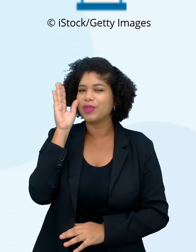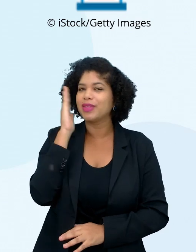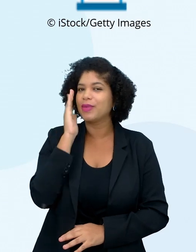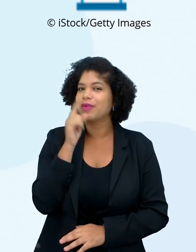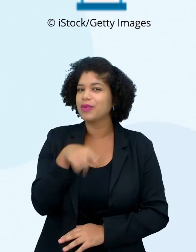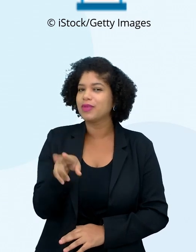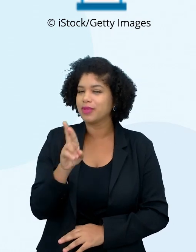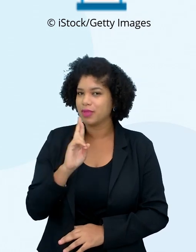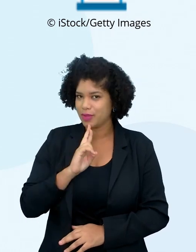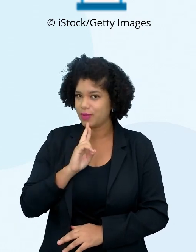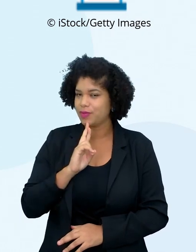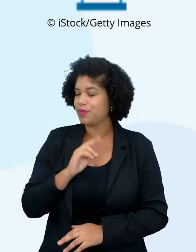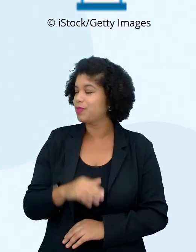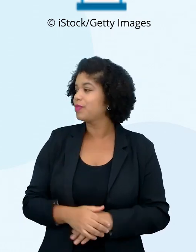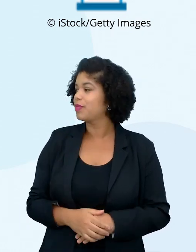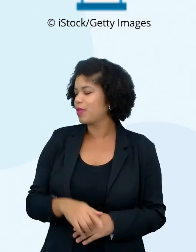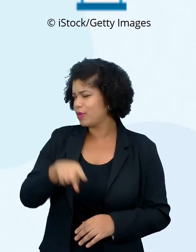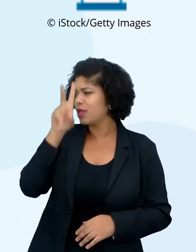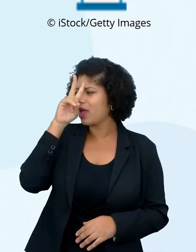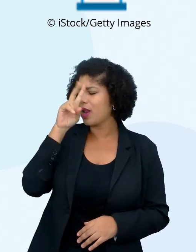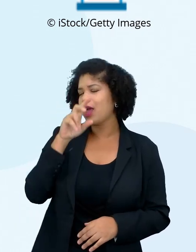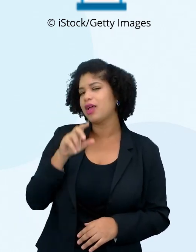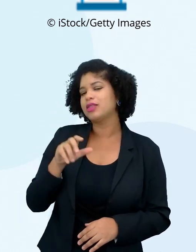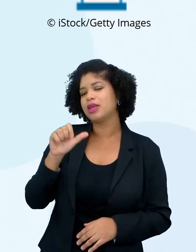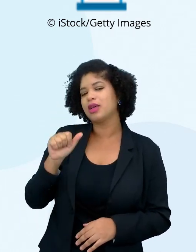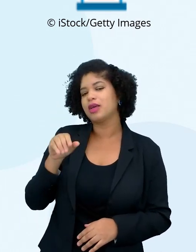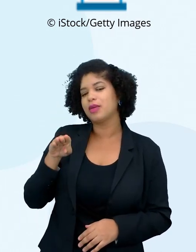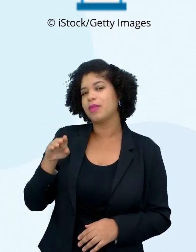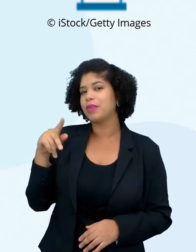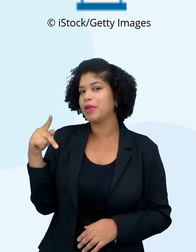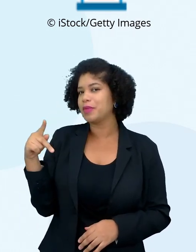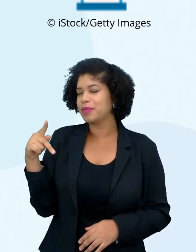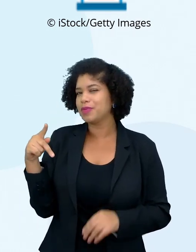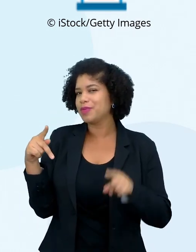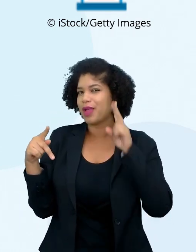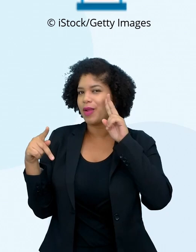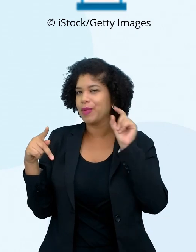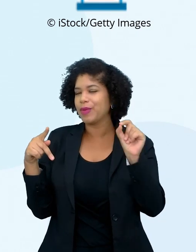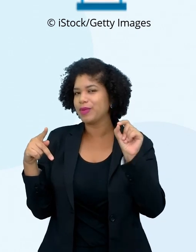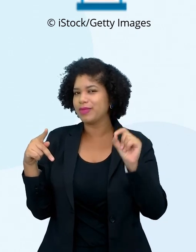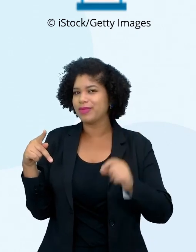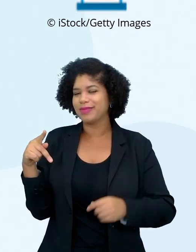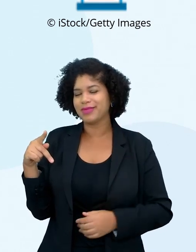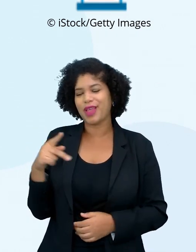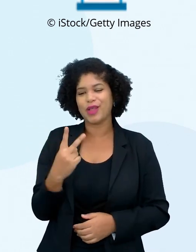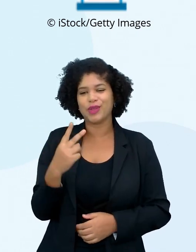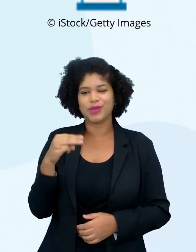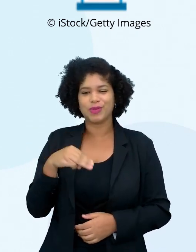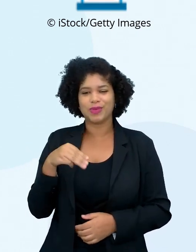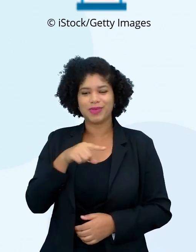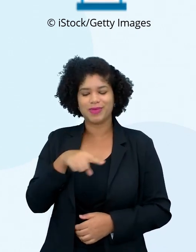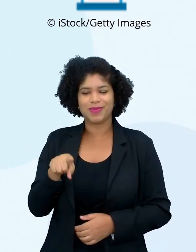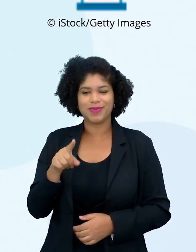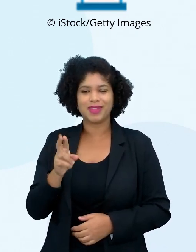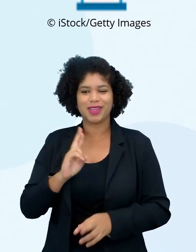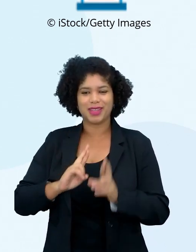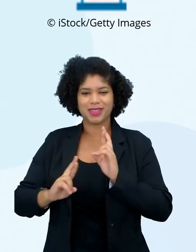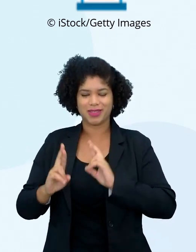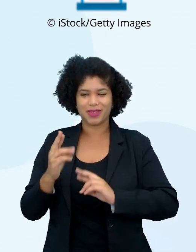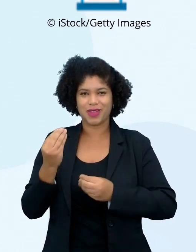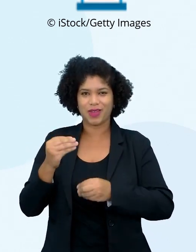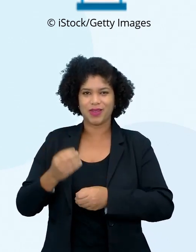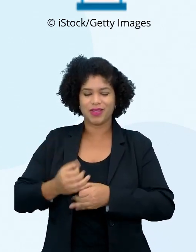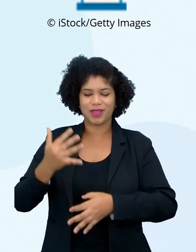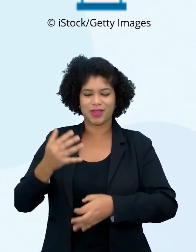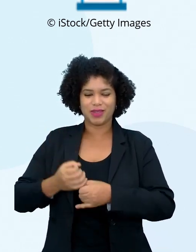Vocês se lembram o que é aprendizagem baseada em problemas? Então, eu vou dar aí 2 minutinhos para vocês colocarem no